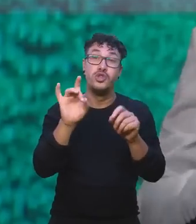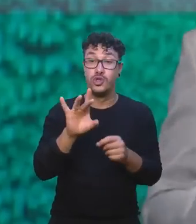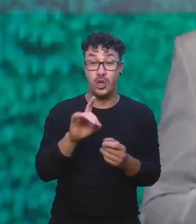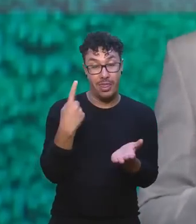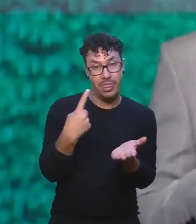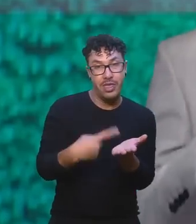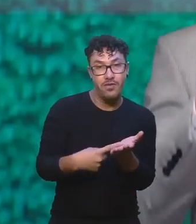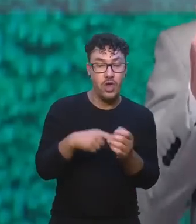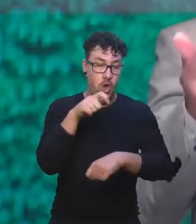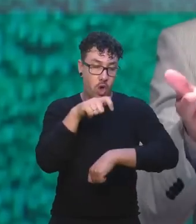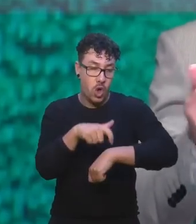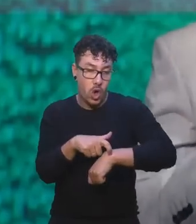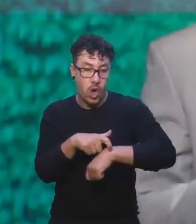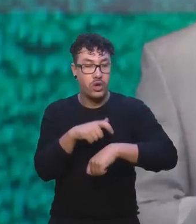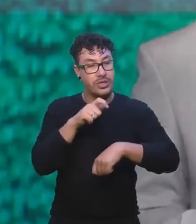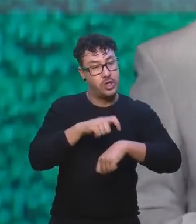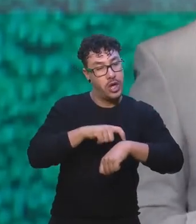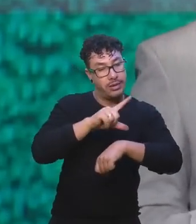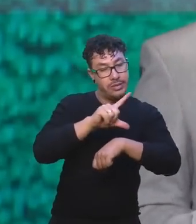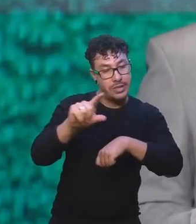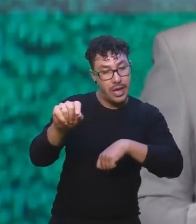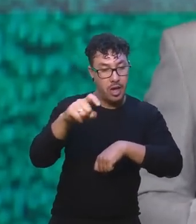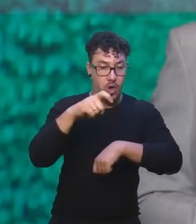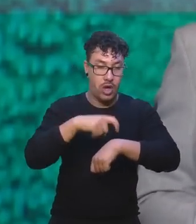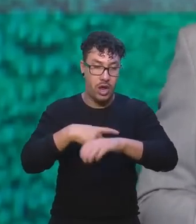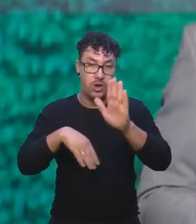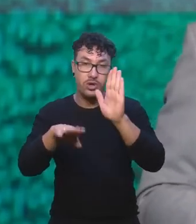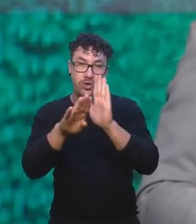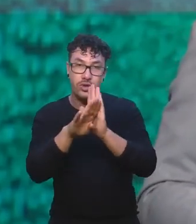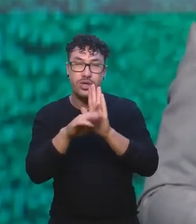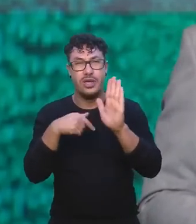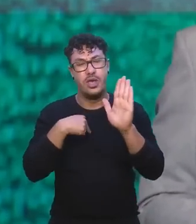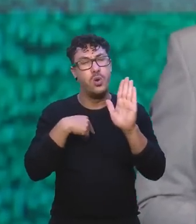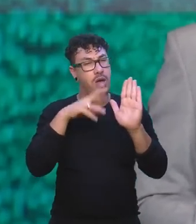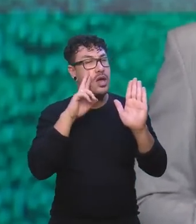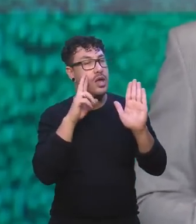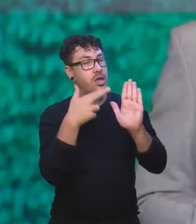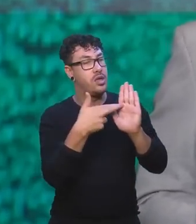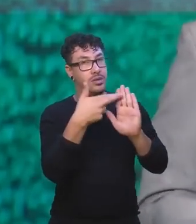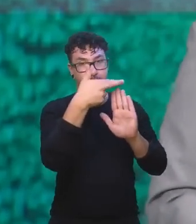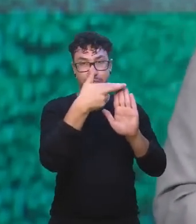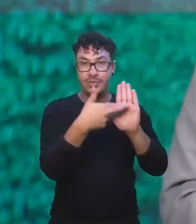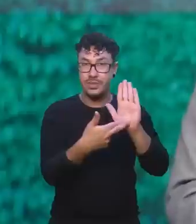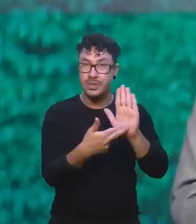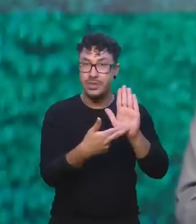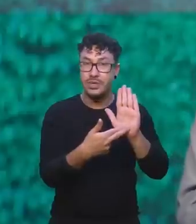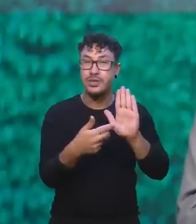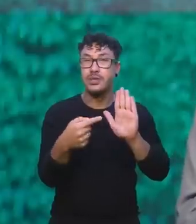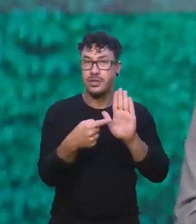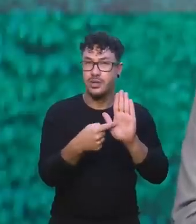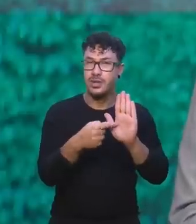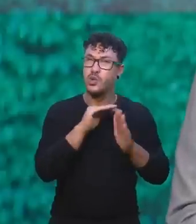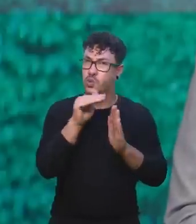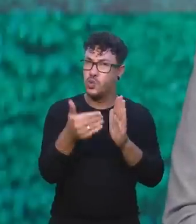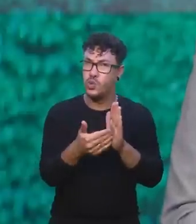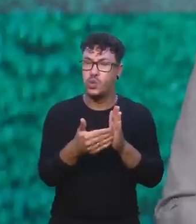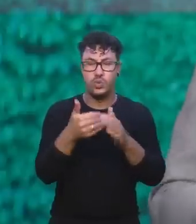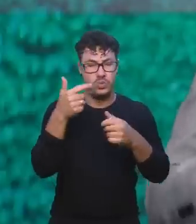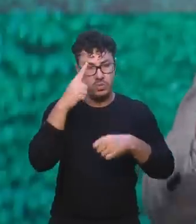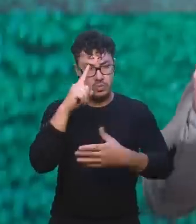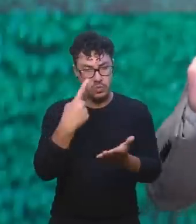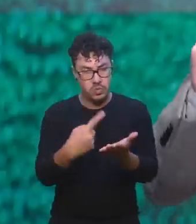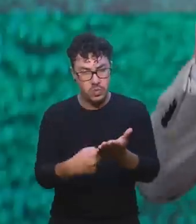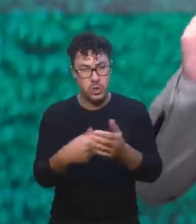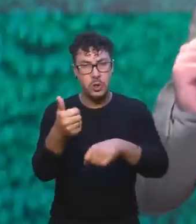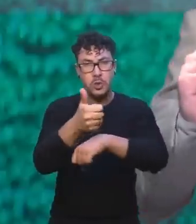chego no horário, no serviço, eu saio no horário, eu cumpro o meu dever, os meus encargos profissionais, eu